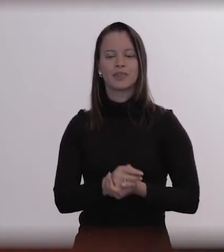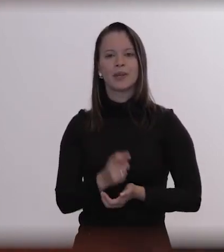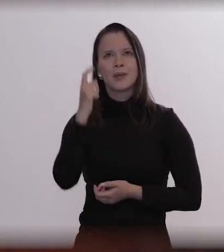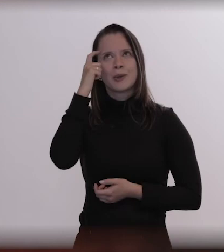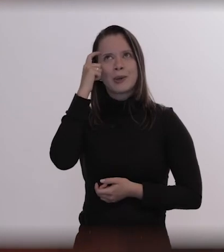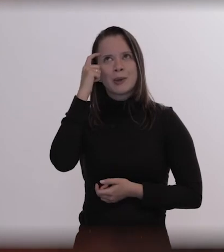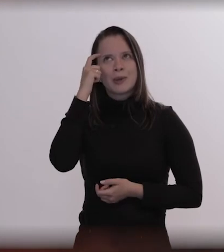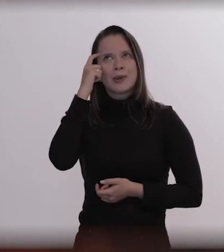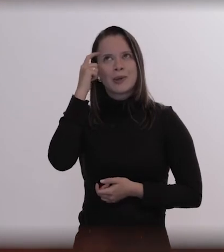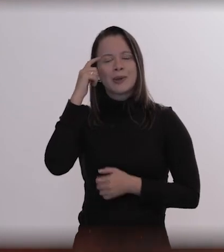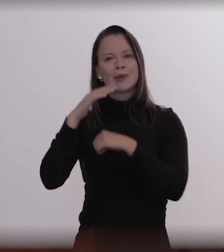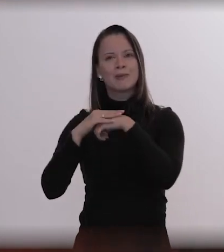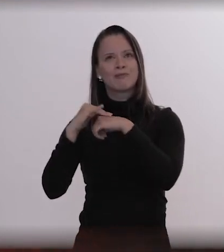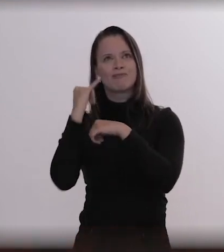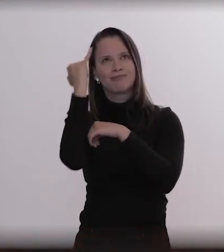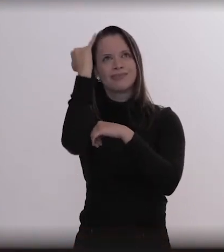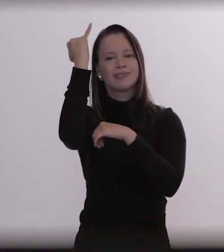pensar com carinho.